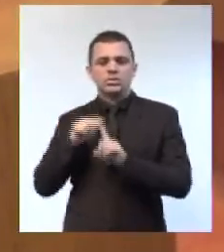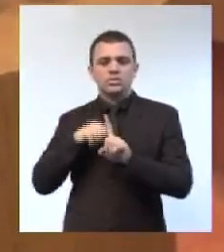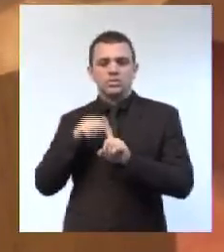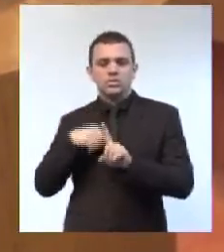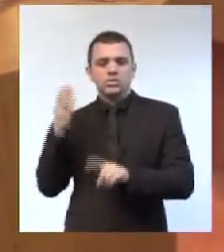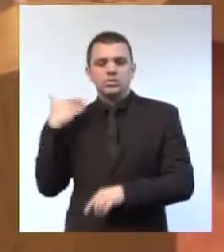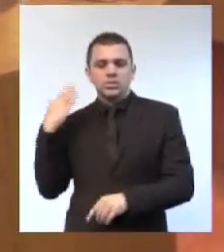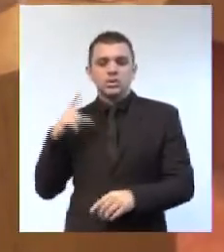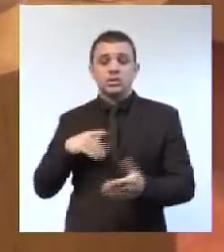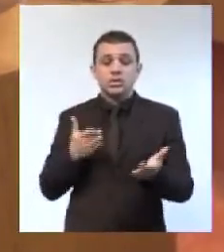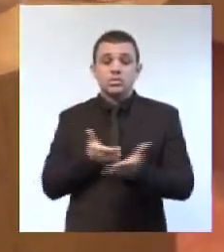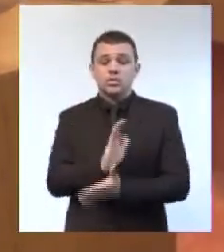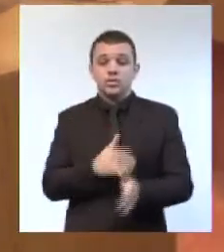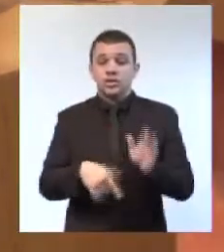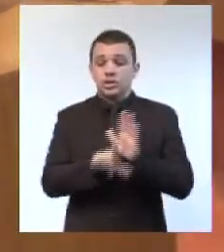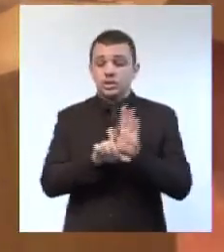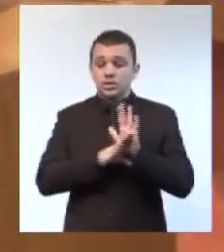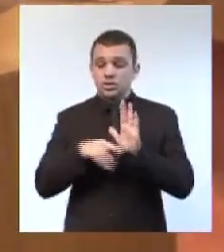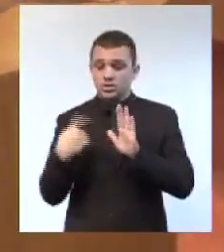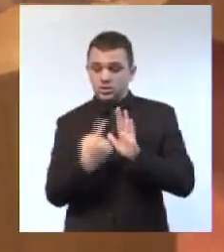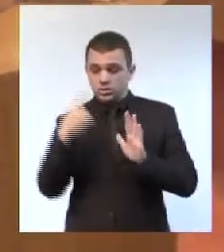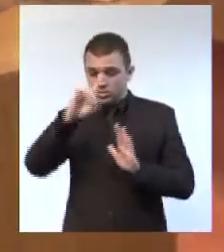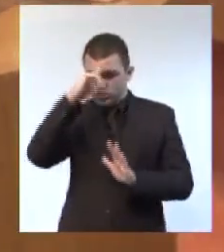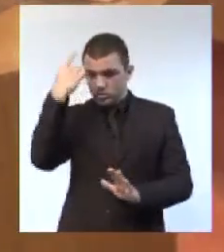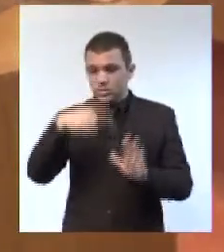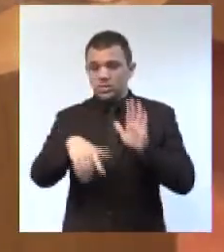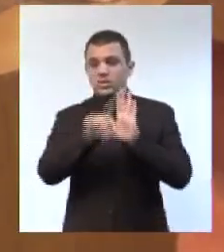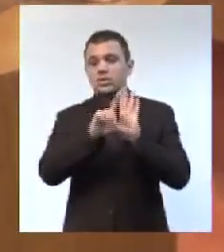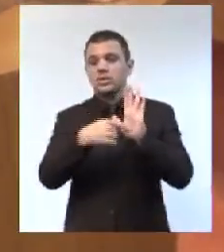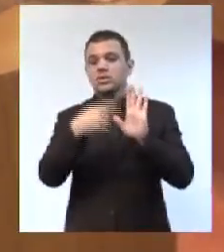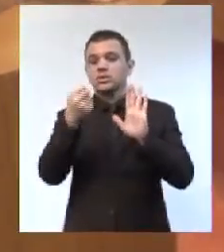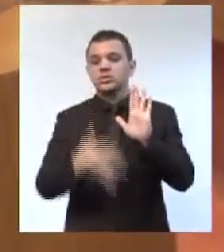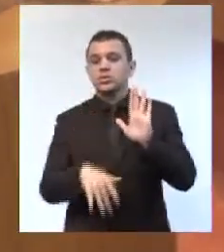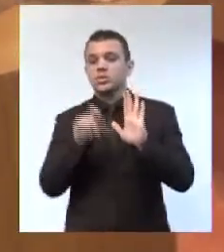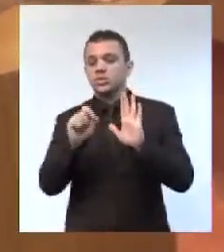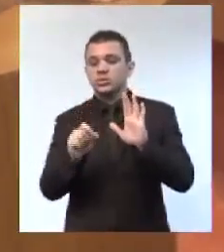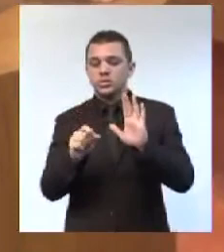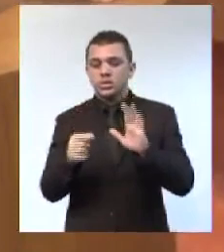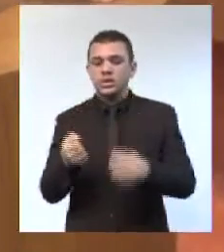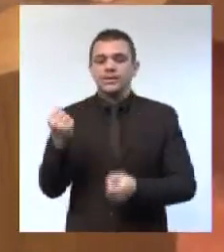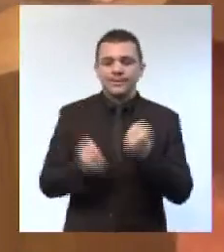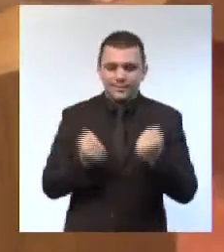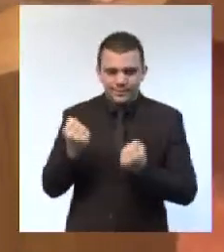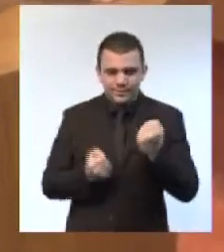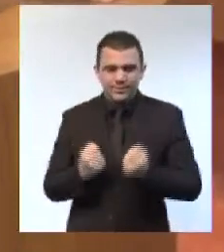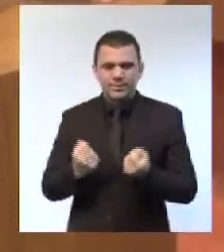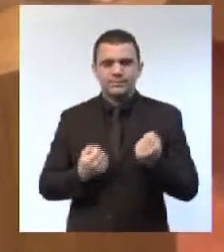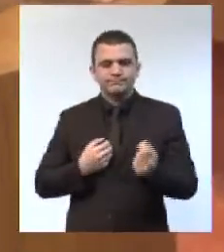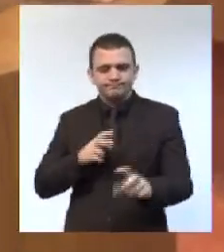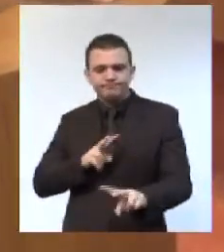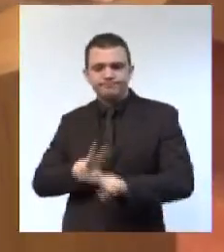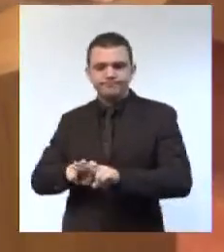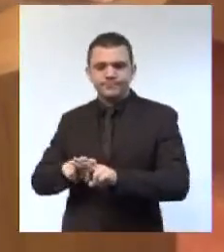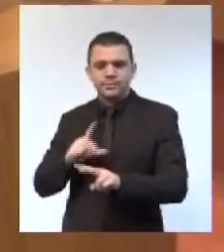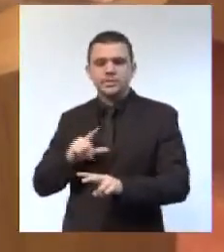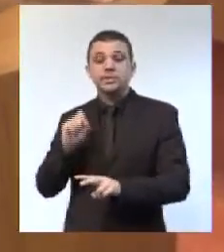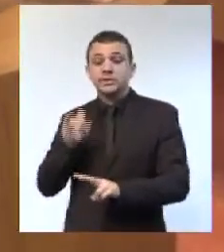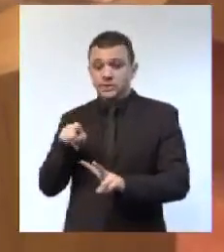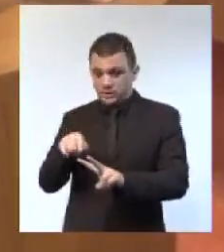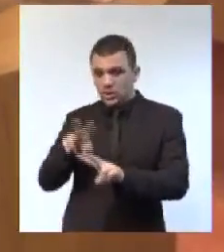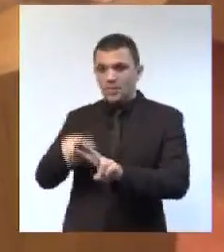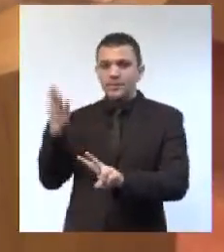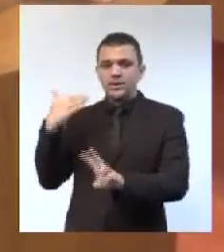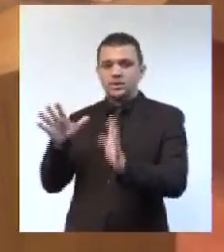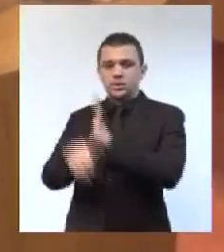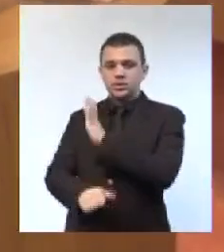foi aprovada uma lei de nossa autoria que prevê que os veículos apreendidos, que forem objetos de furtos e roubos, deputado